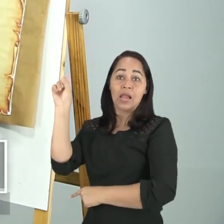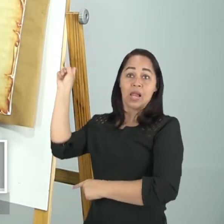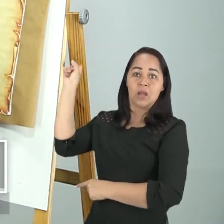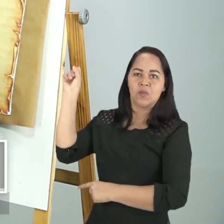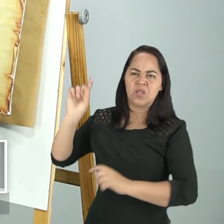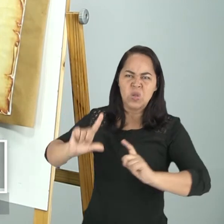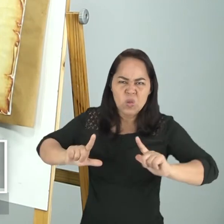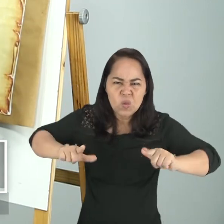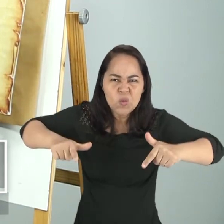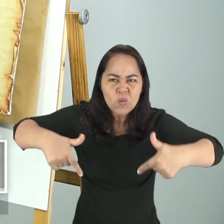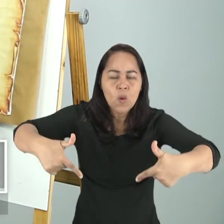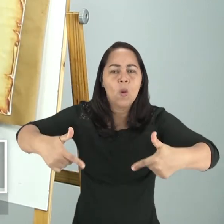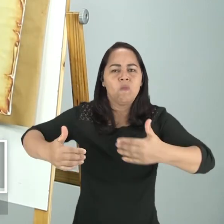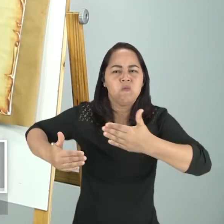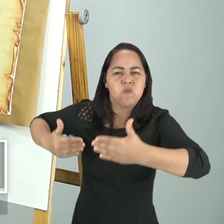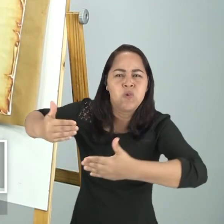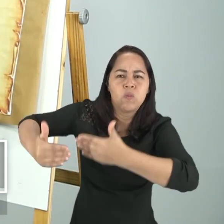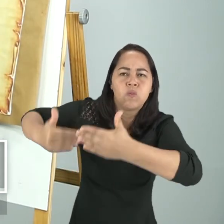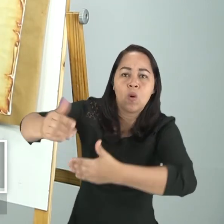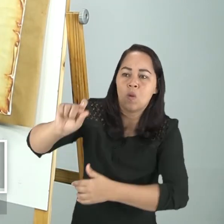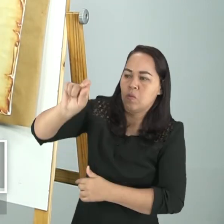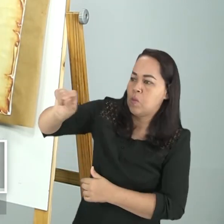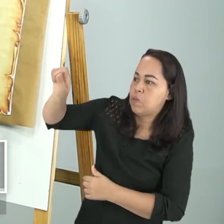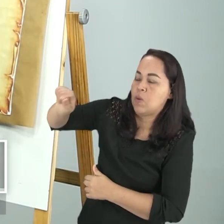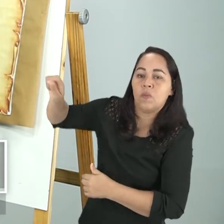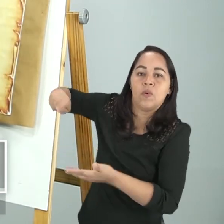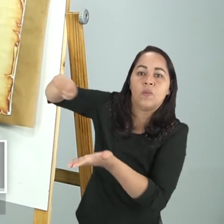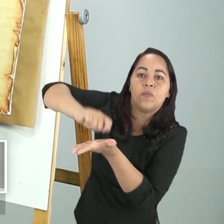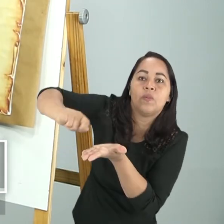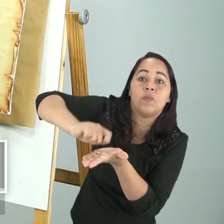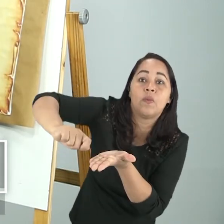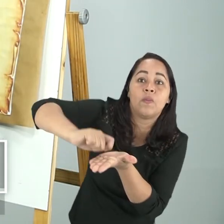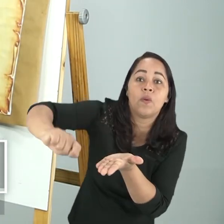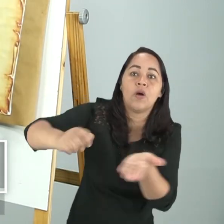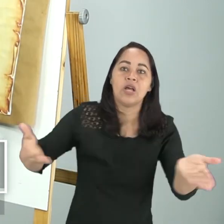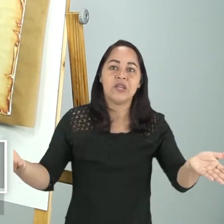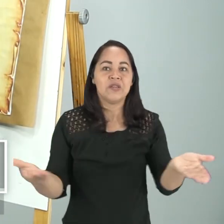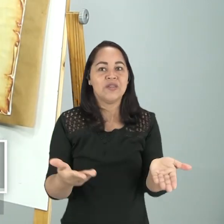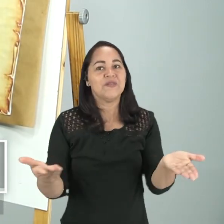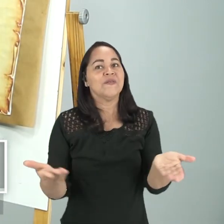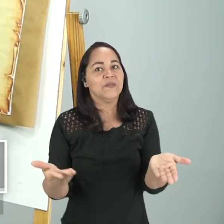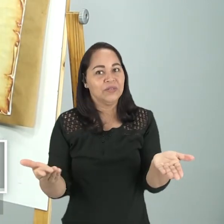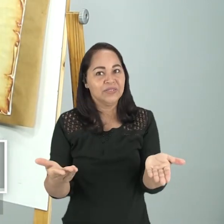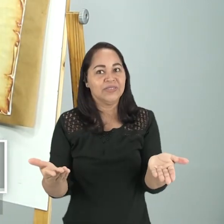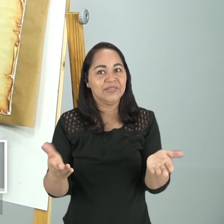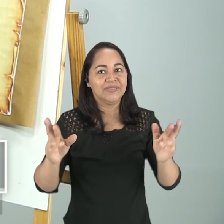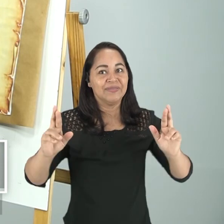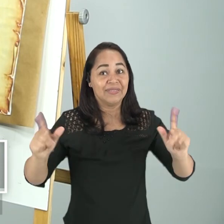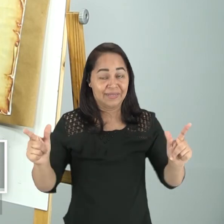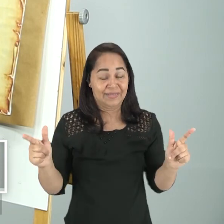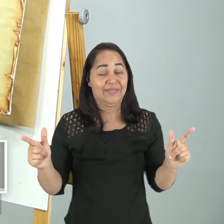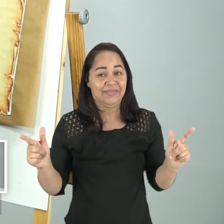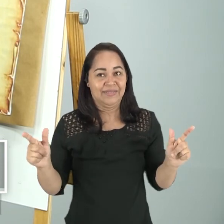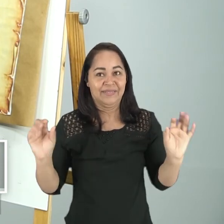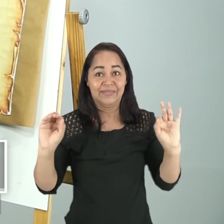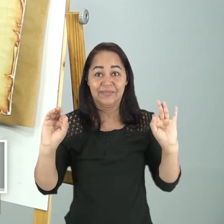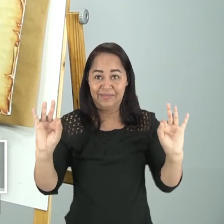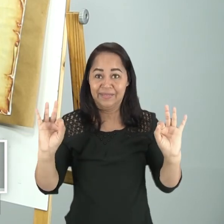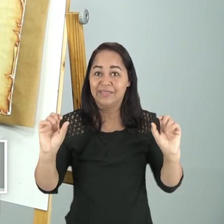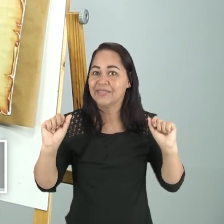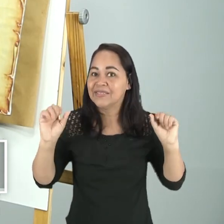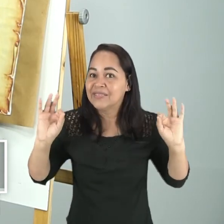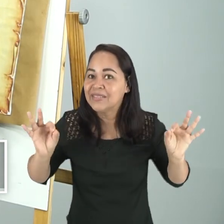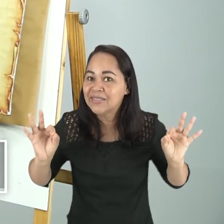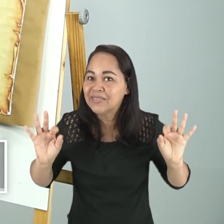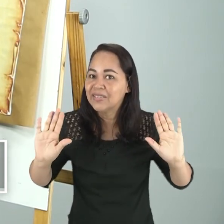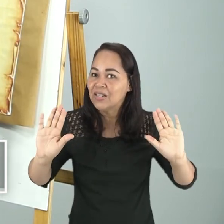lutaram e foram desenvolvendo a escrita para nós chegarmos na escrita de hoje? Ok? Tudo certinho? E